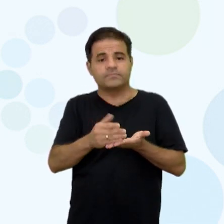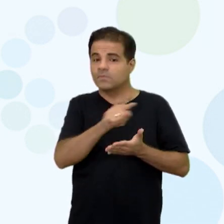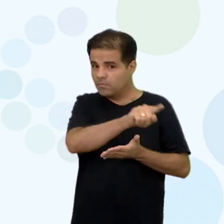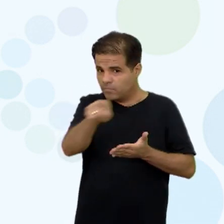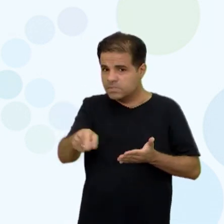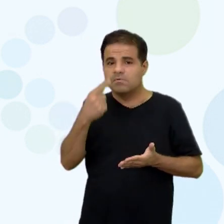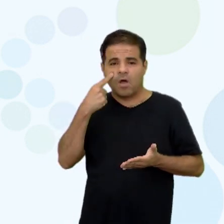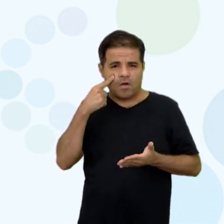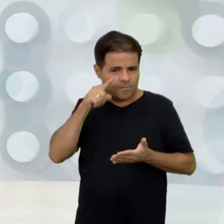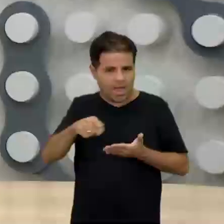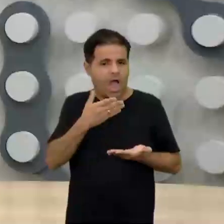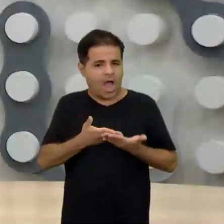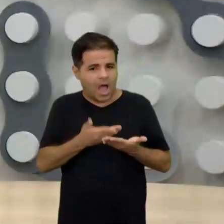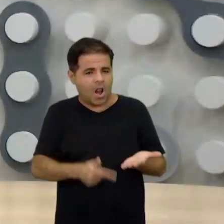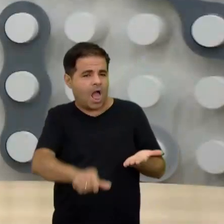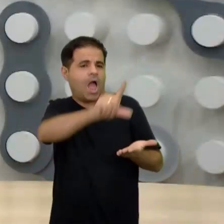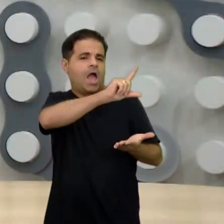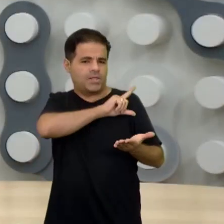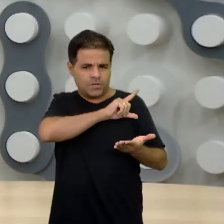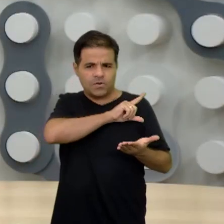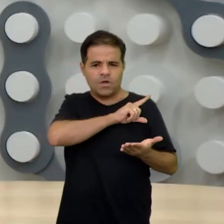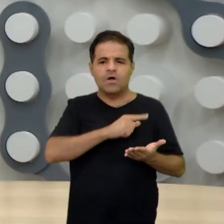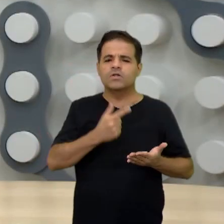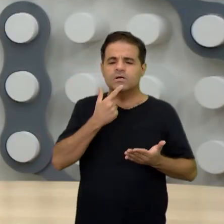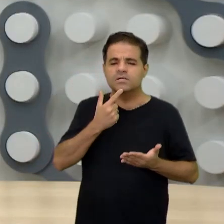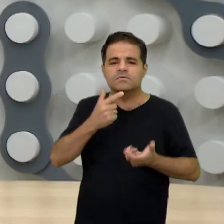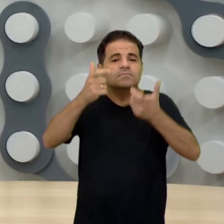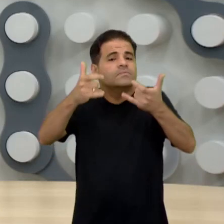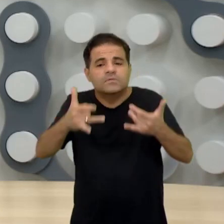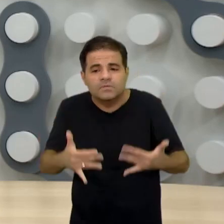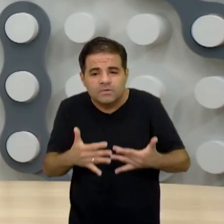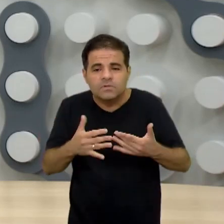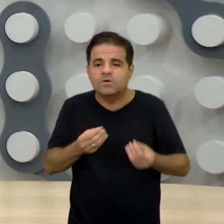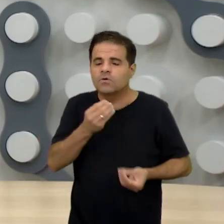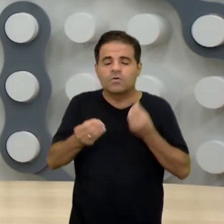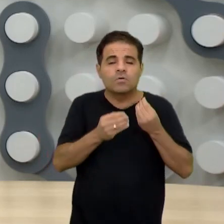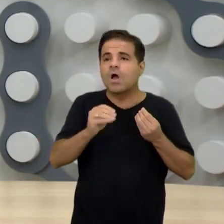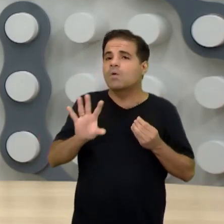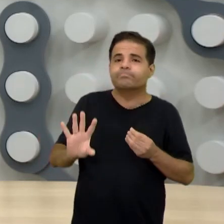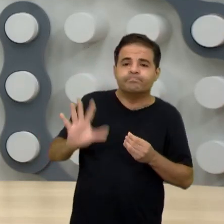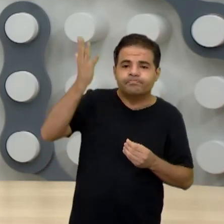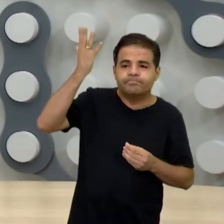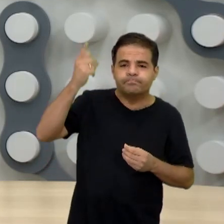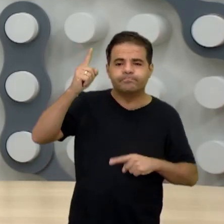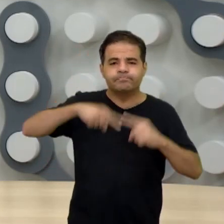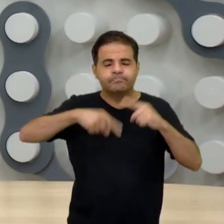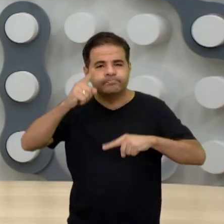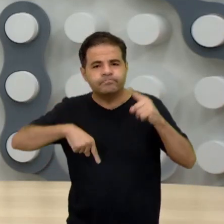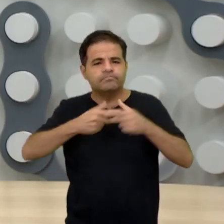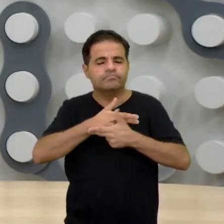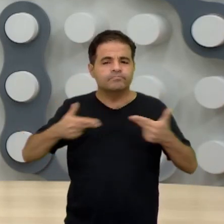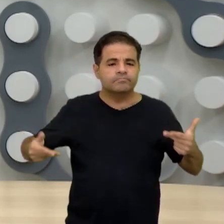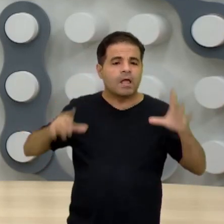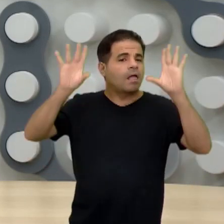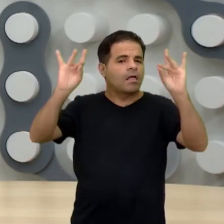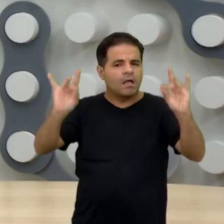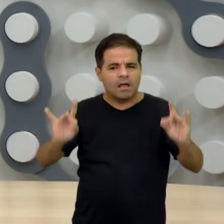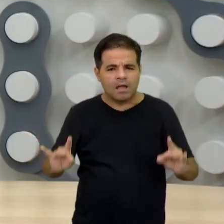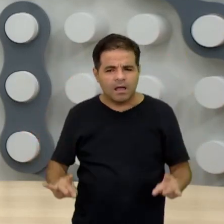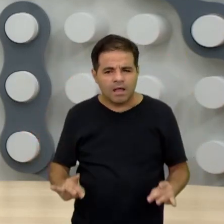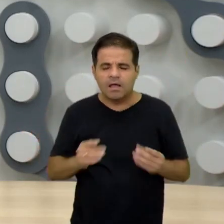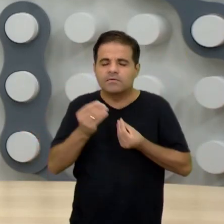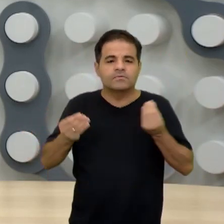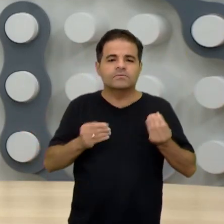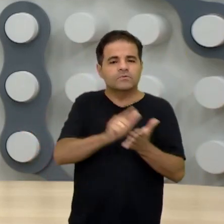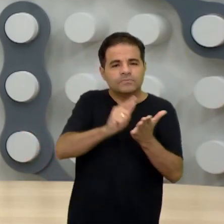vocês vão... Na aula anterior, a gente falou um pouquinho sobre como vai funcionar o componente, né? Entramos em alguns detalhes sobre a questão de